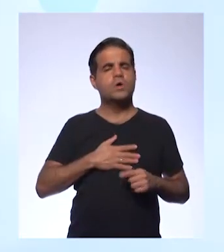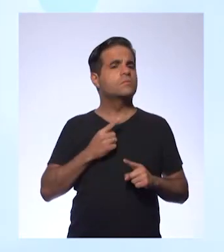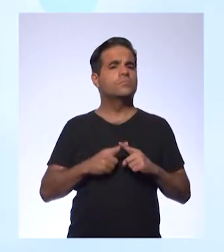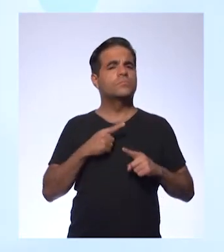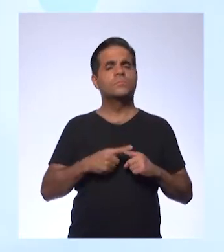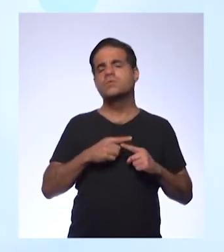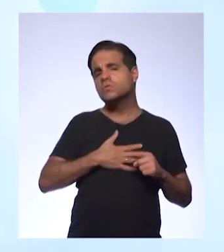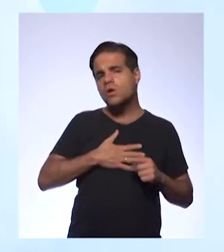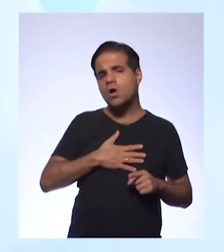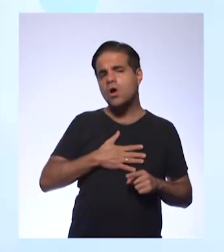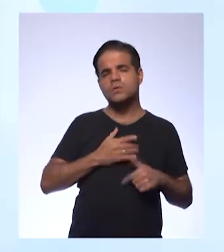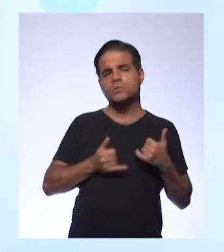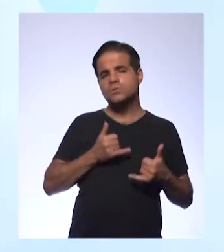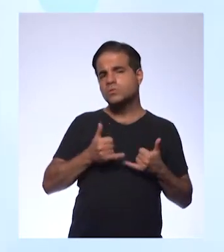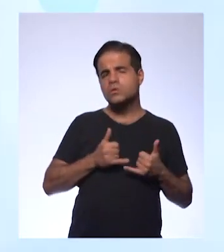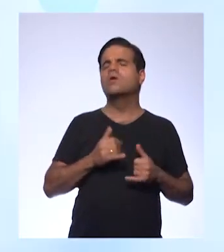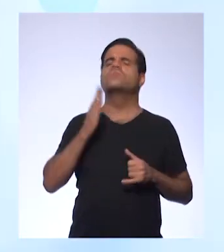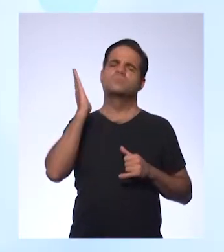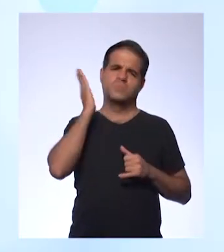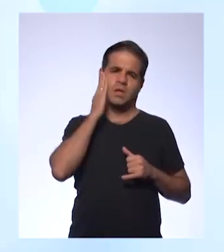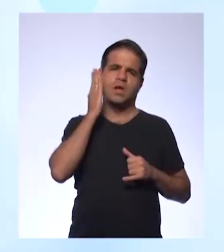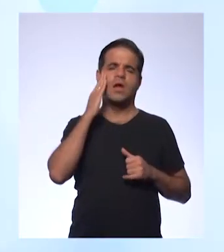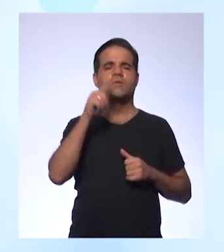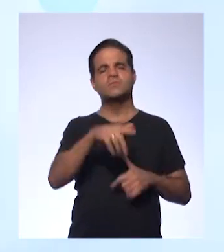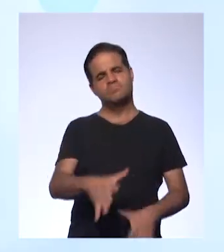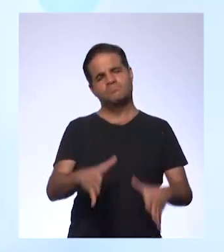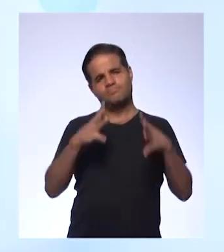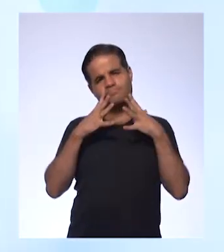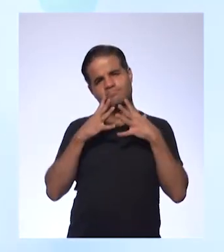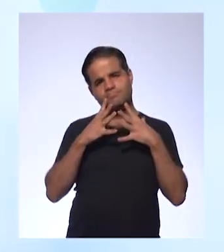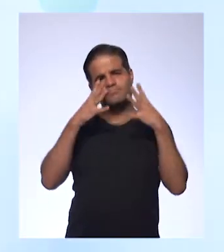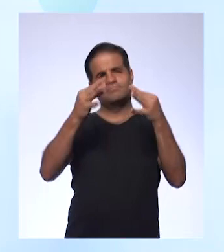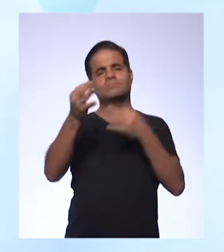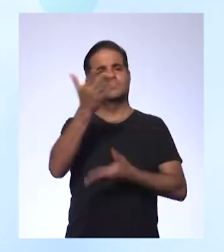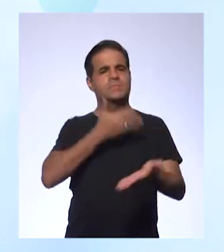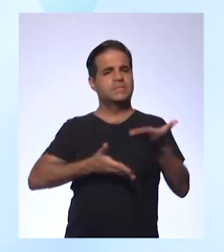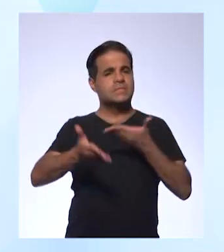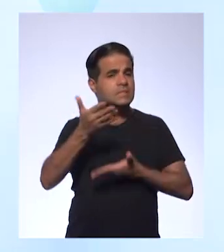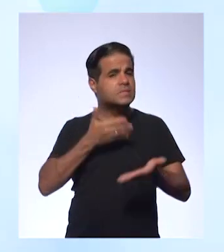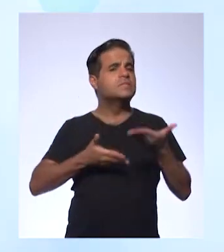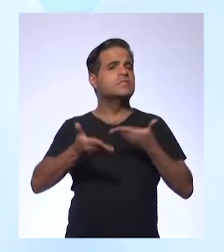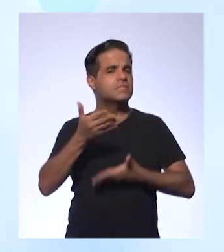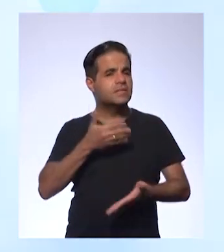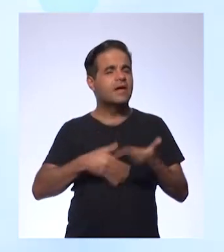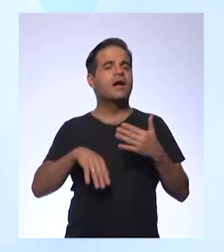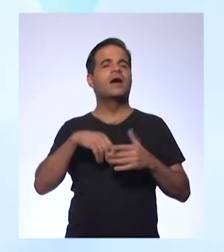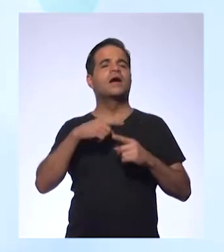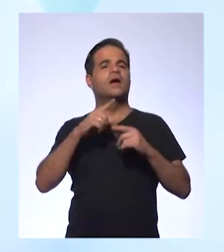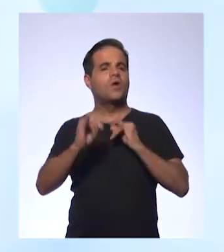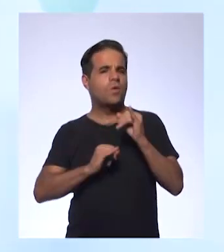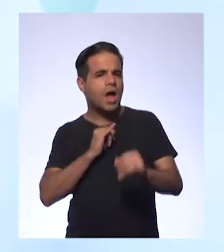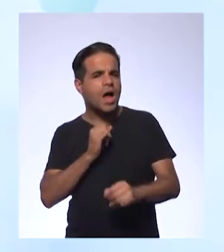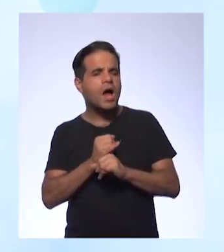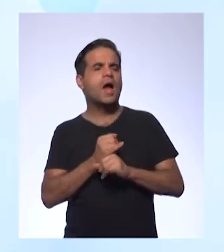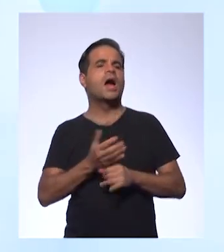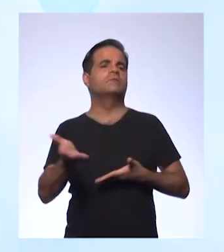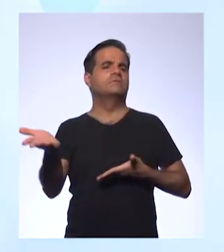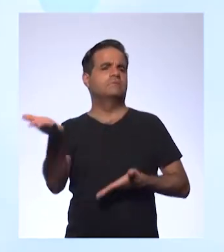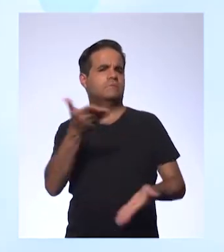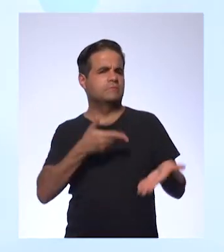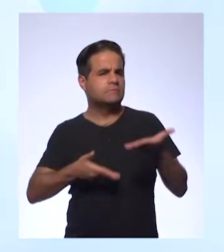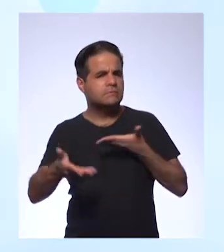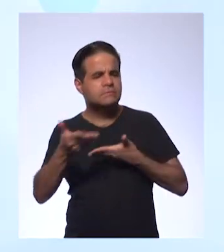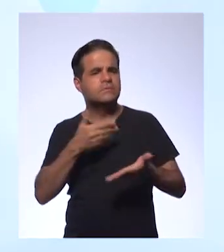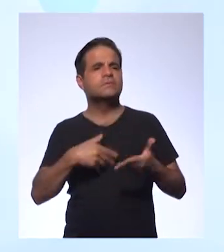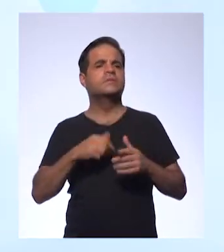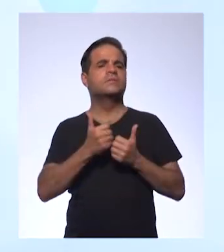gosta de jogar? Eu sei que vocês estão super ligados, né, em relação a jogos online, em relação